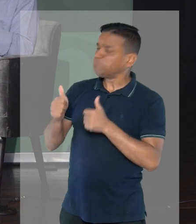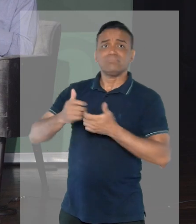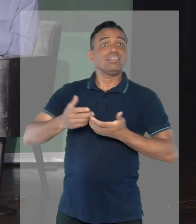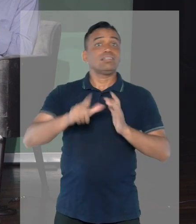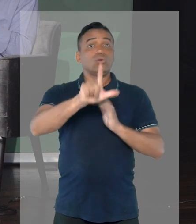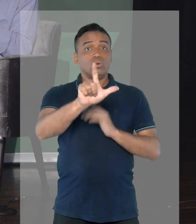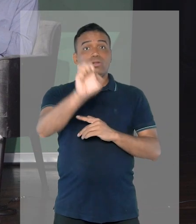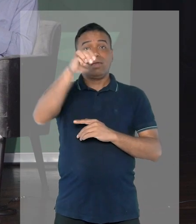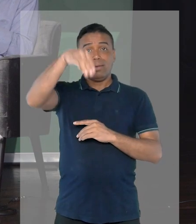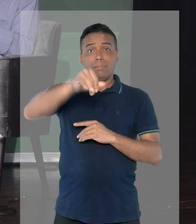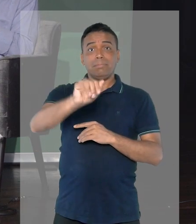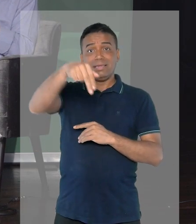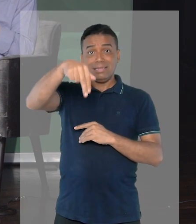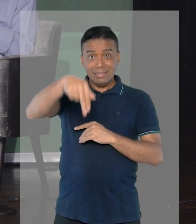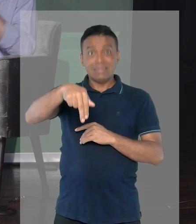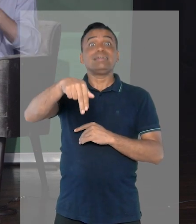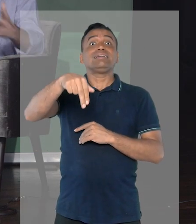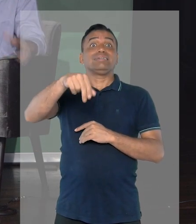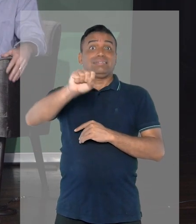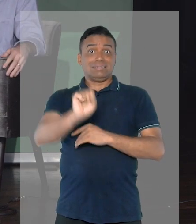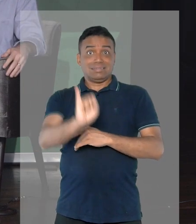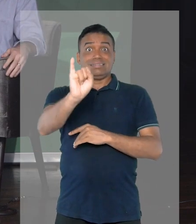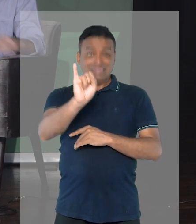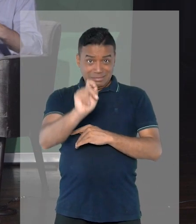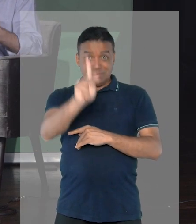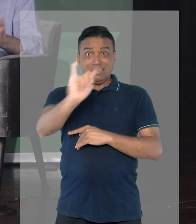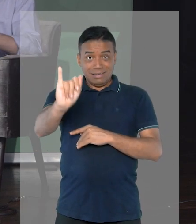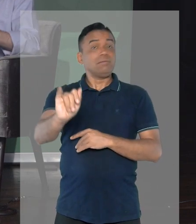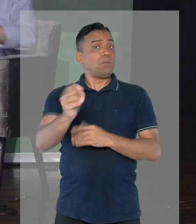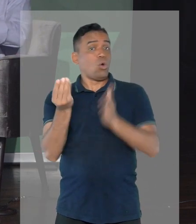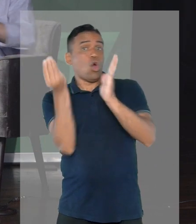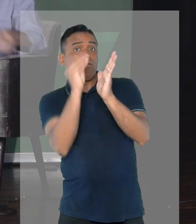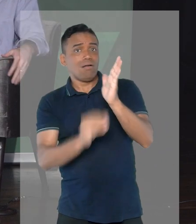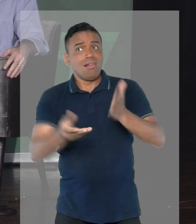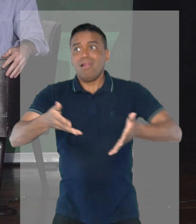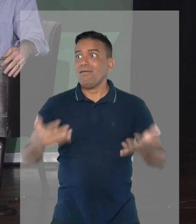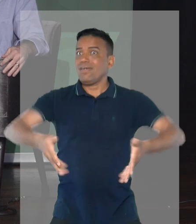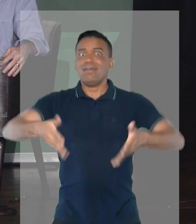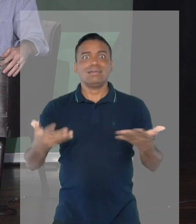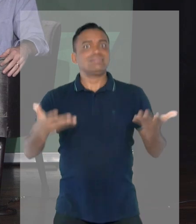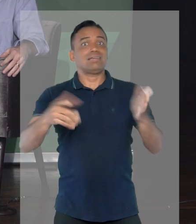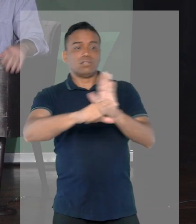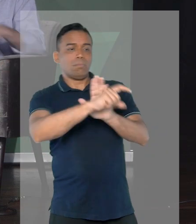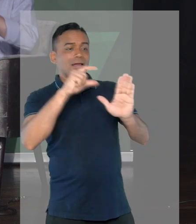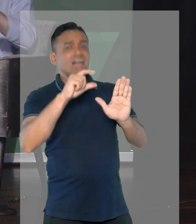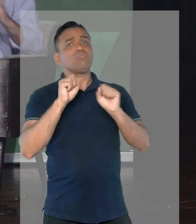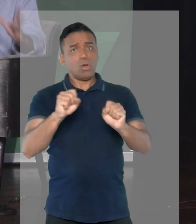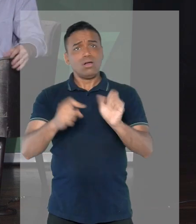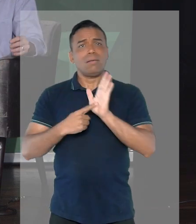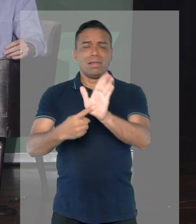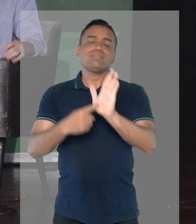é. E o Leminski tem essa leveza, né? Dava para colocar isso. Então acho que dá para a gente ler esse parágrafo que eu